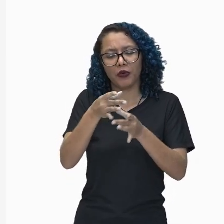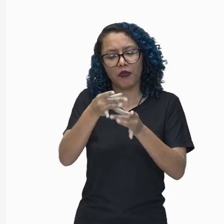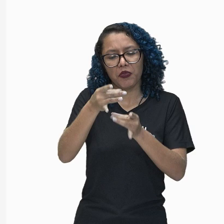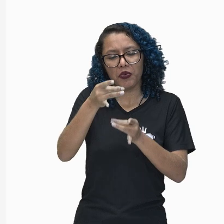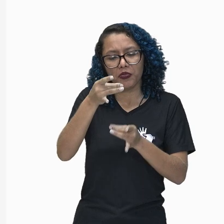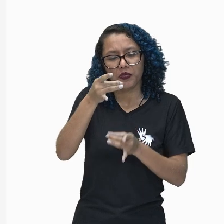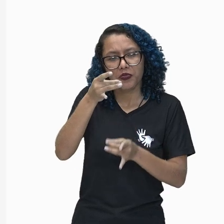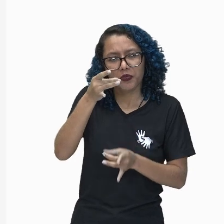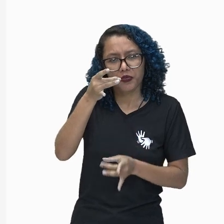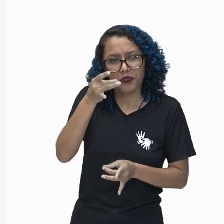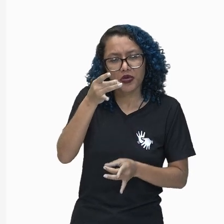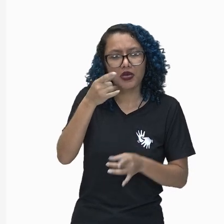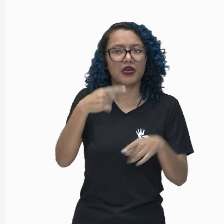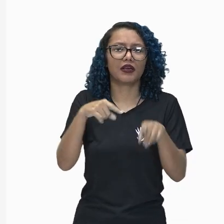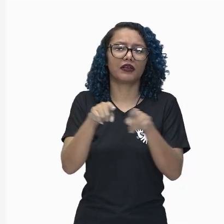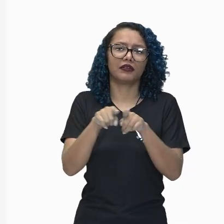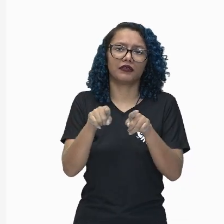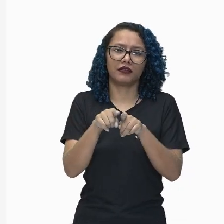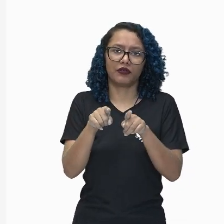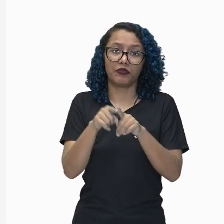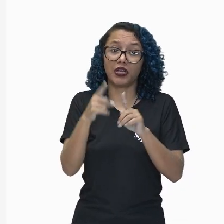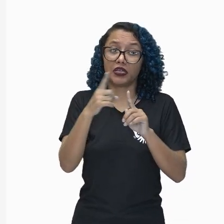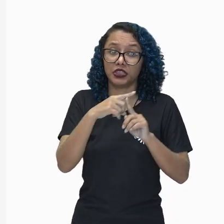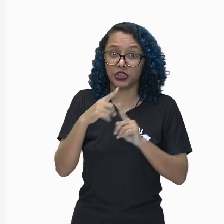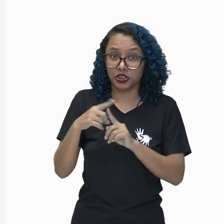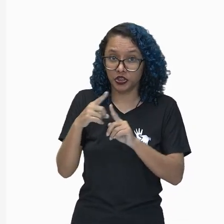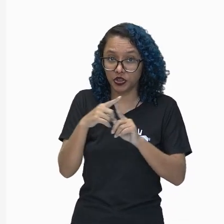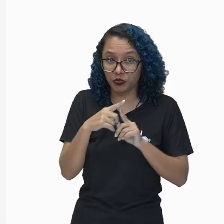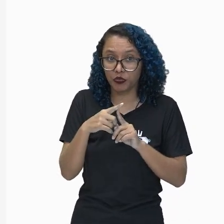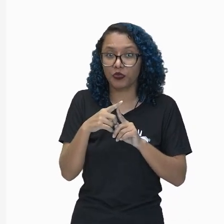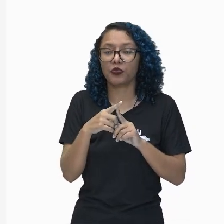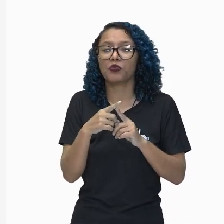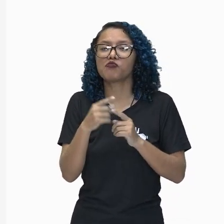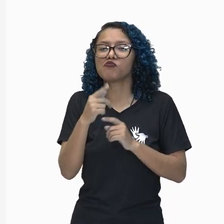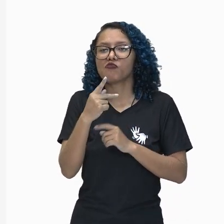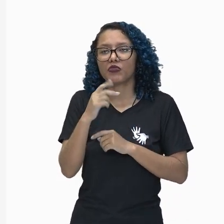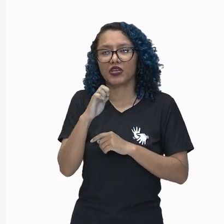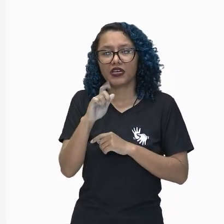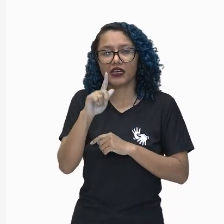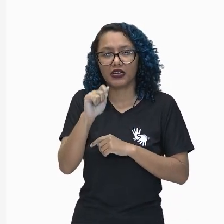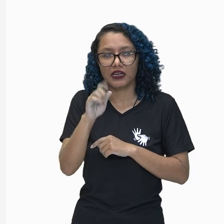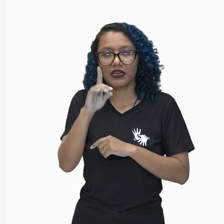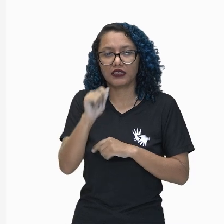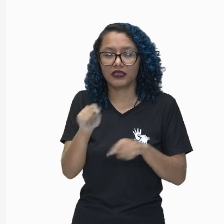trazer também tipos de pegada hídrica, ele vai trazer também